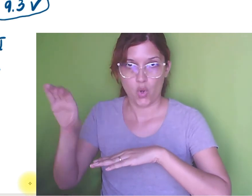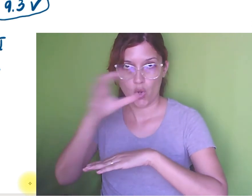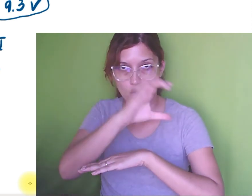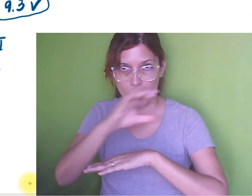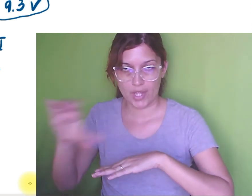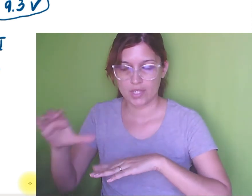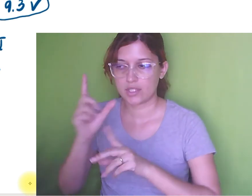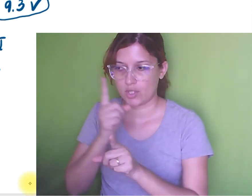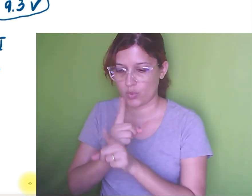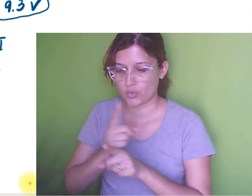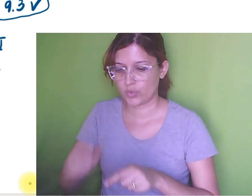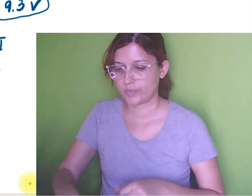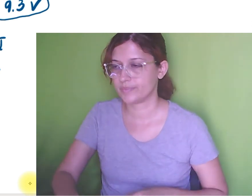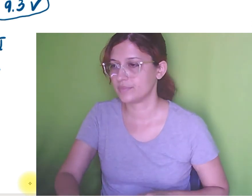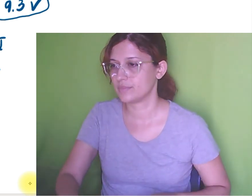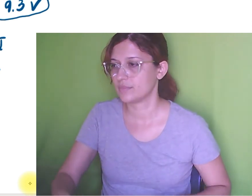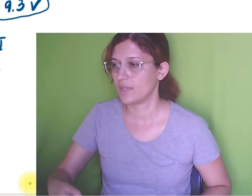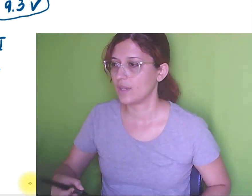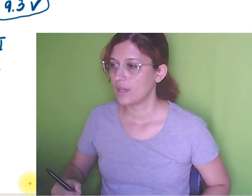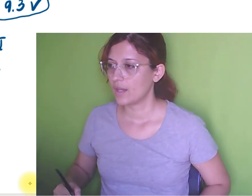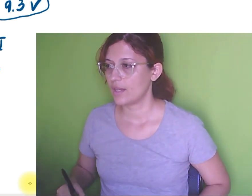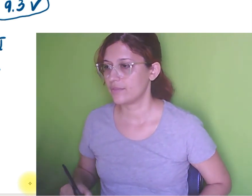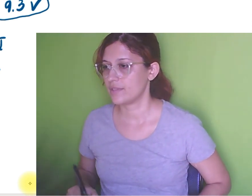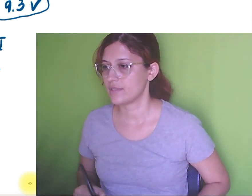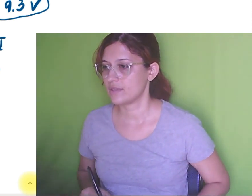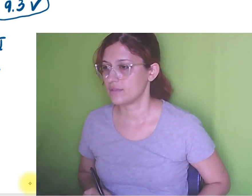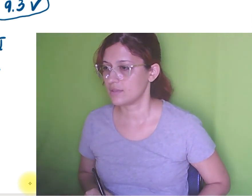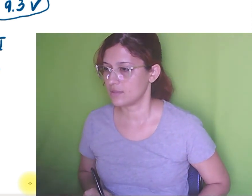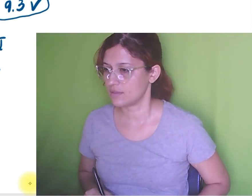multiplicado pela corrente que a gente encontrou.